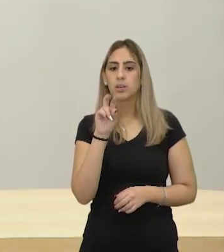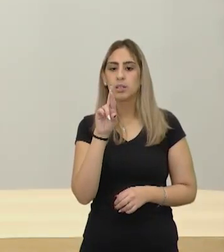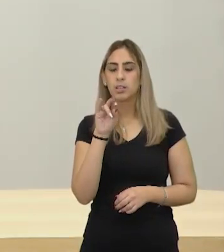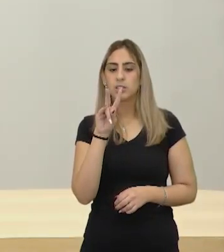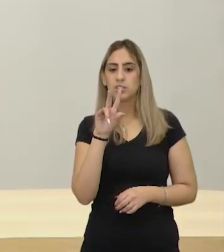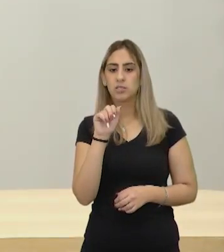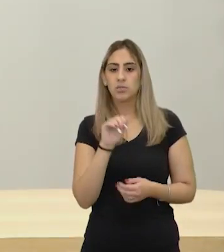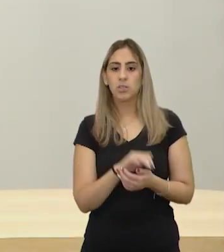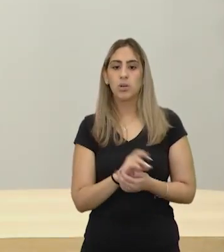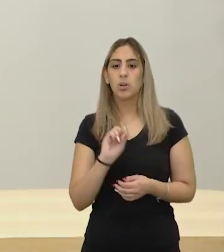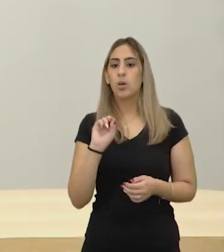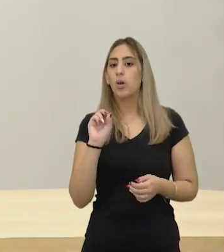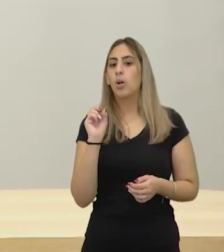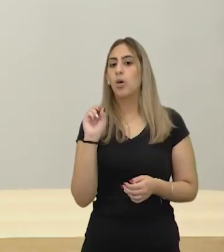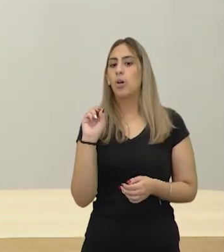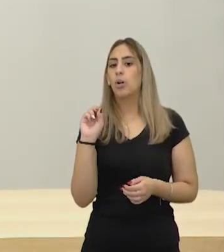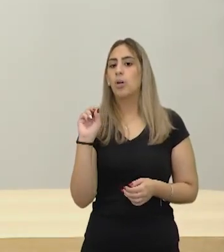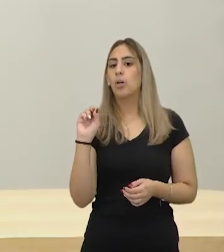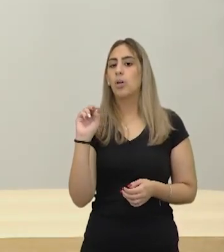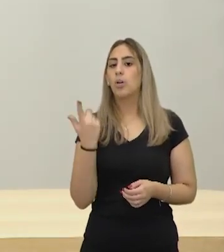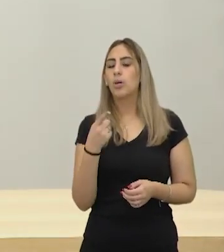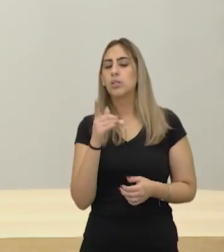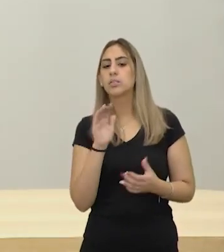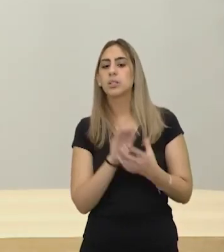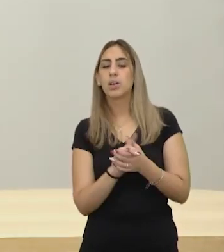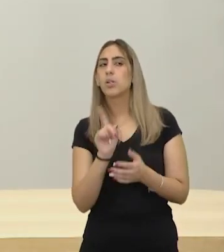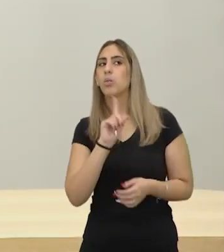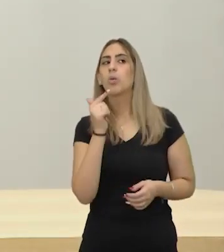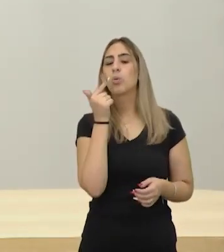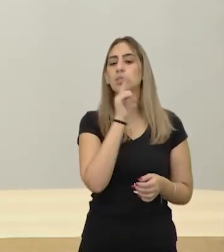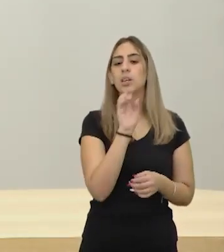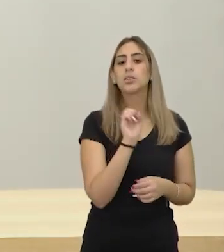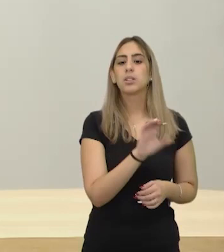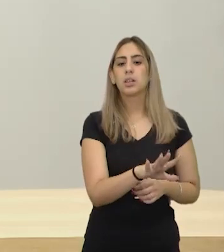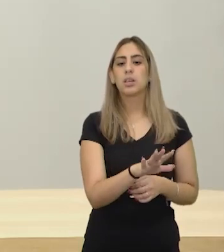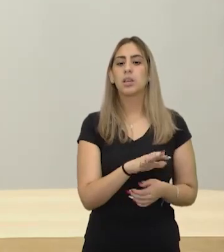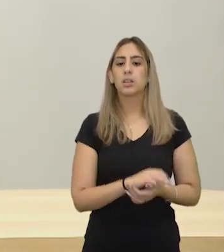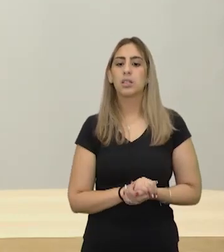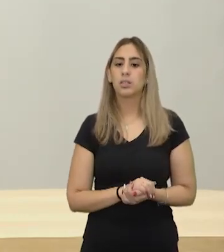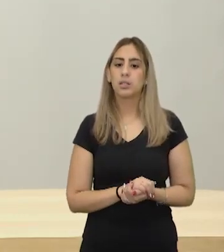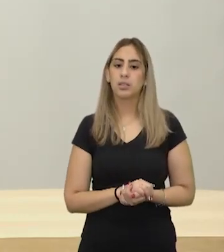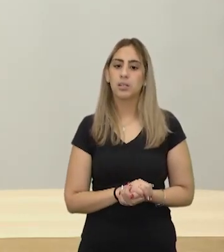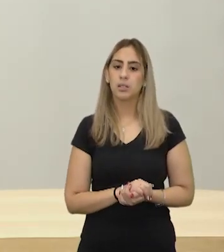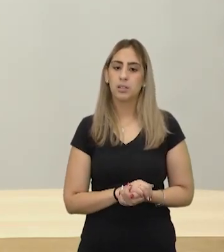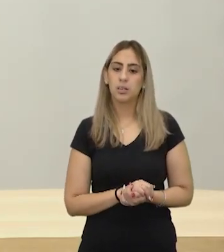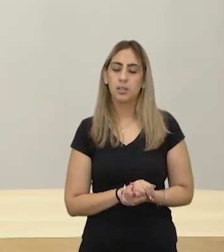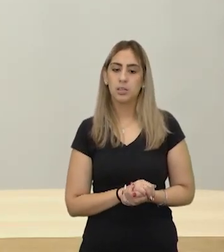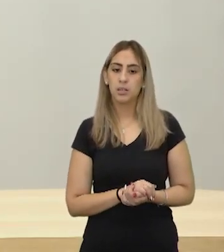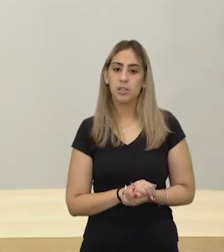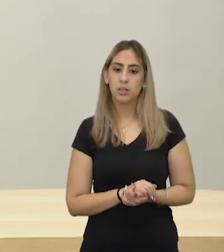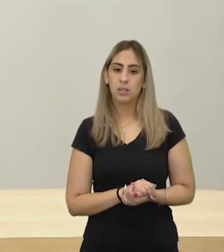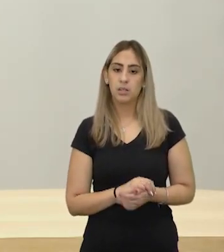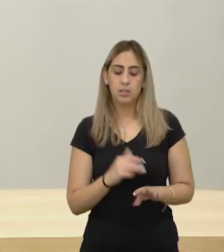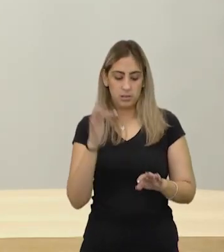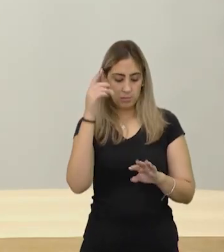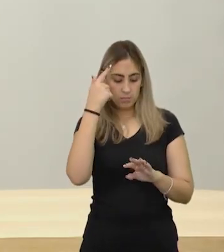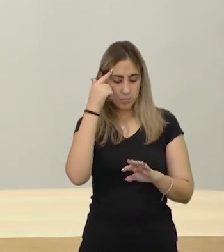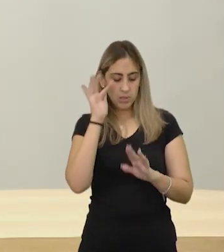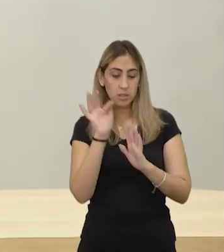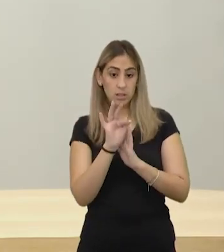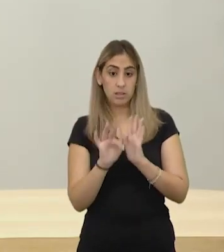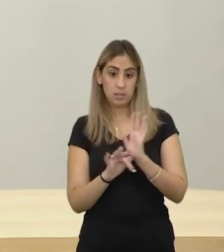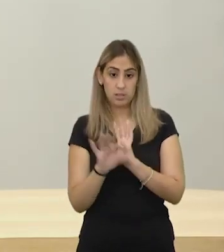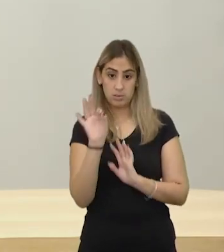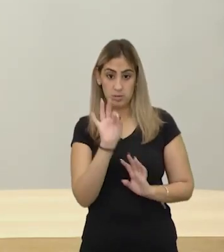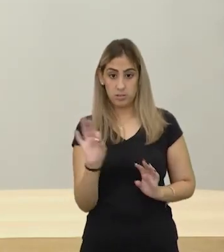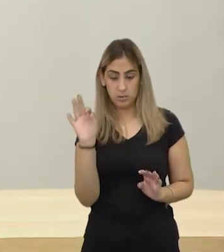Ou eles se casam, ou não conseguem sair, ou... Esse aqui a gente não tem. Vamos pensar aí no Vamos pensar que a contexto gente não do tem- mosquito, das